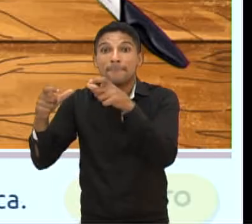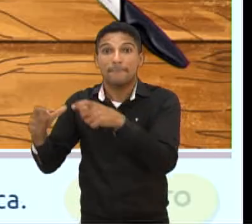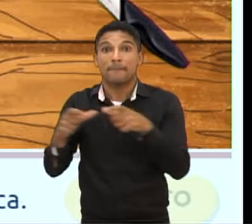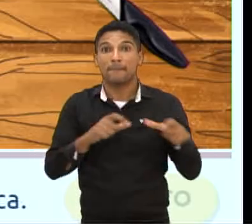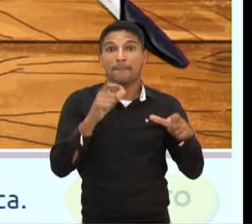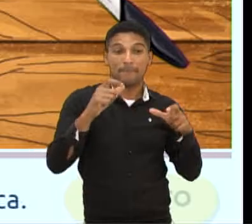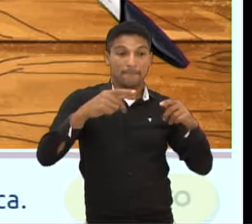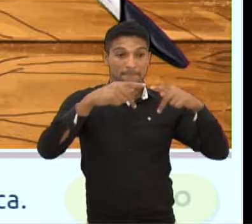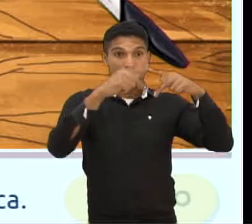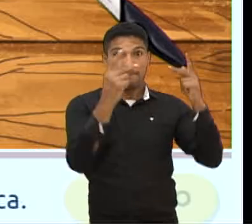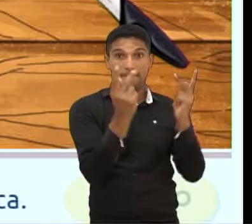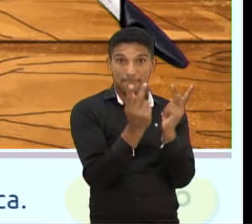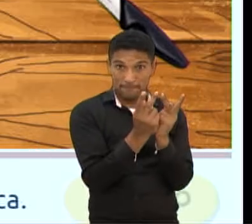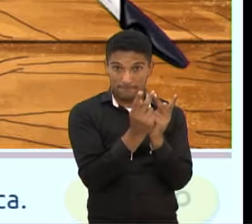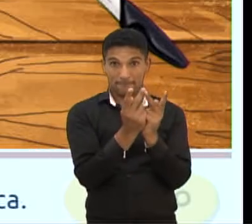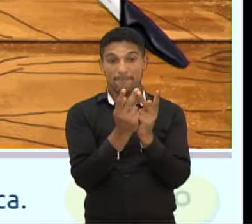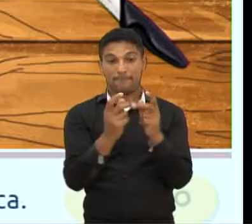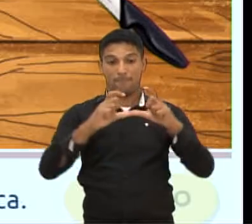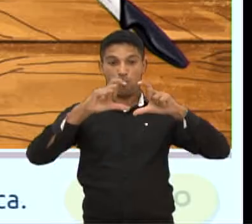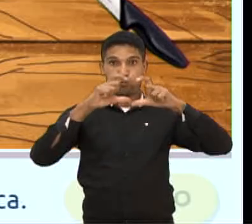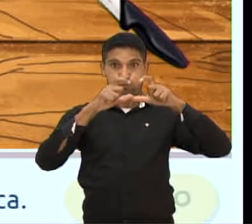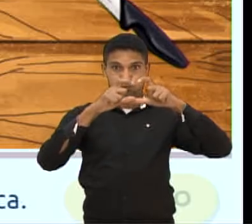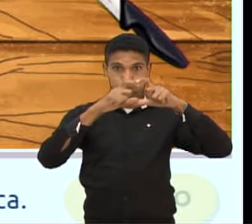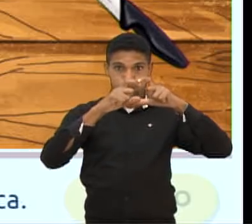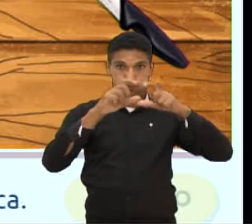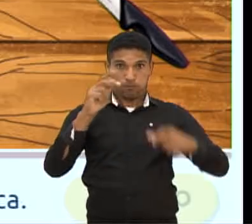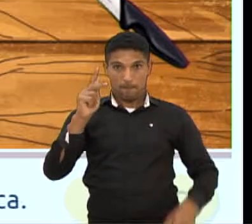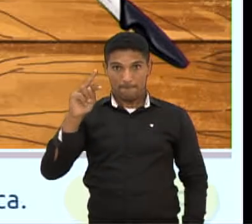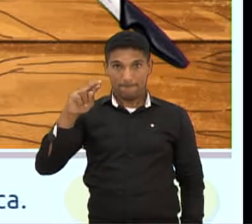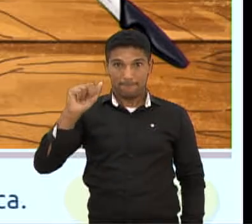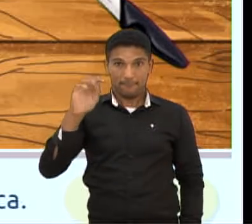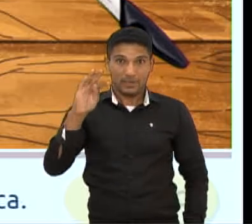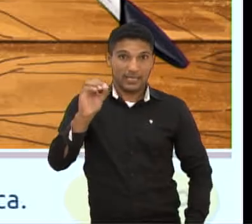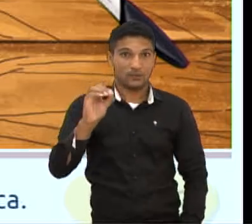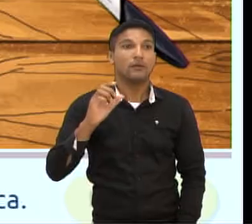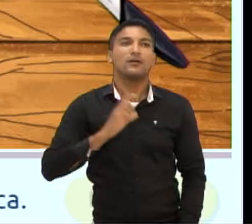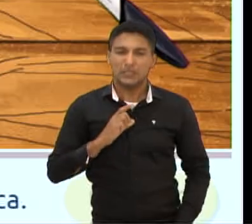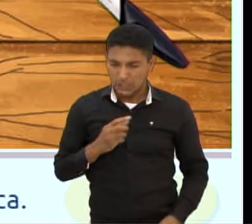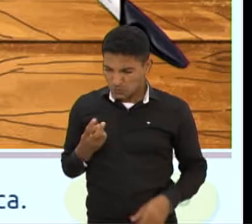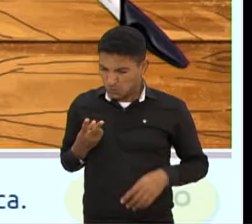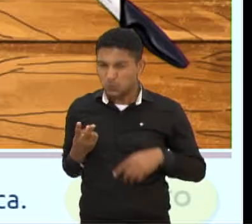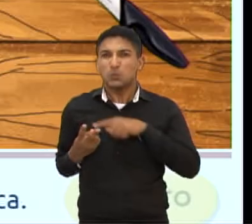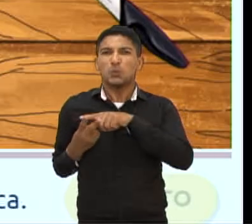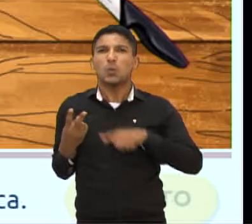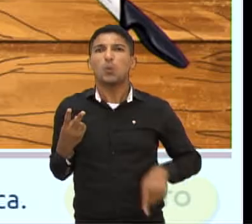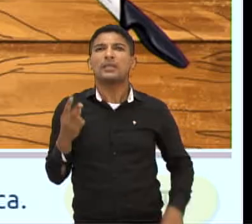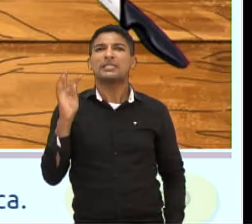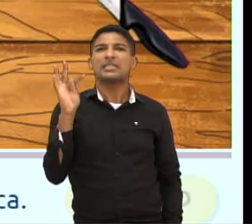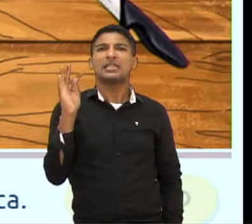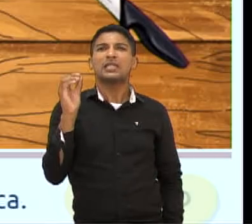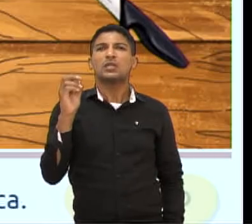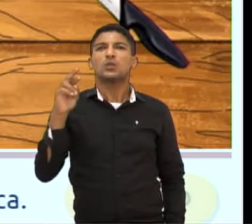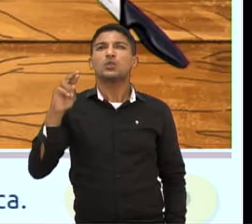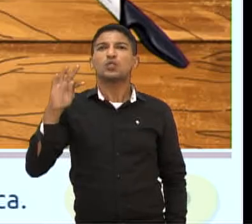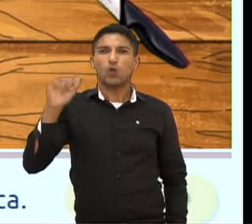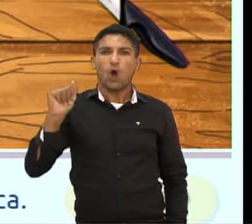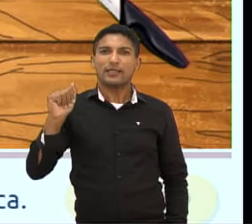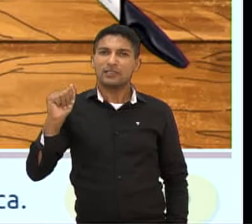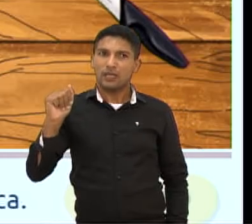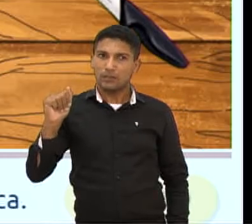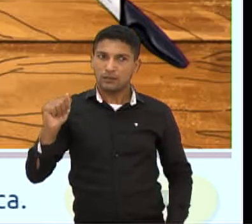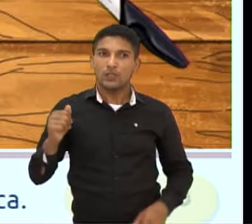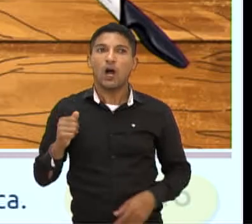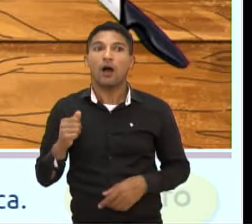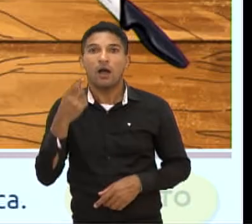2, 3, 4, certo? E temos o quê? 2 tortas. Se eu colocar uma torta inteira num prato e a outra no